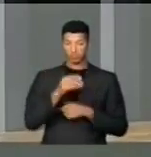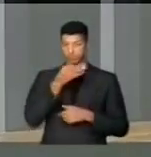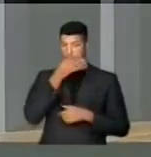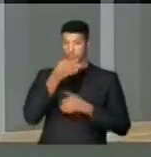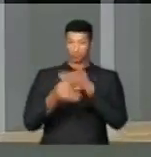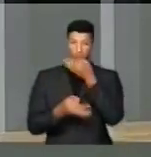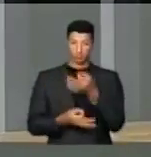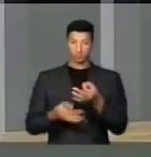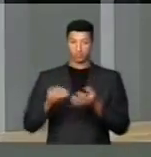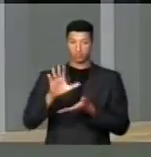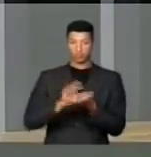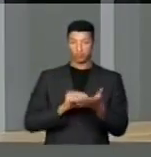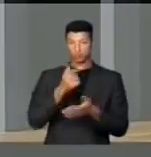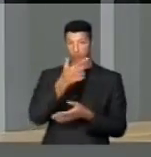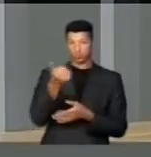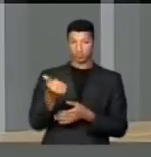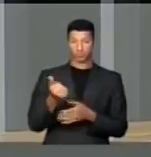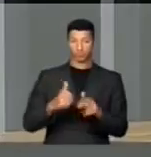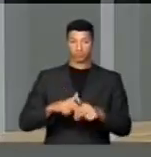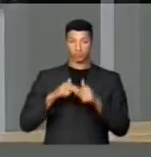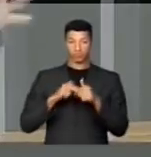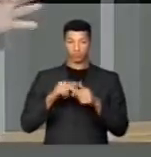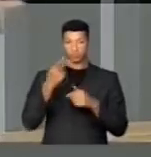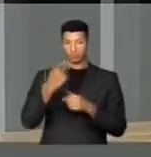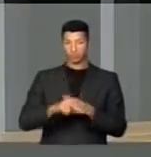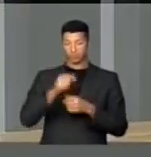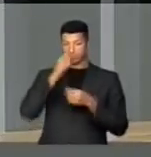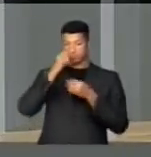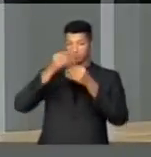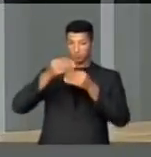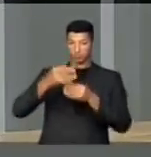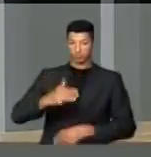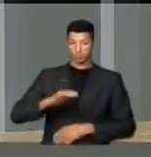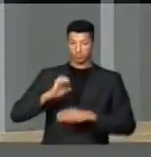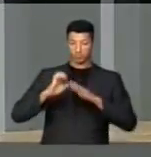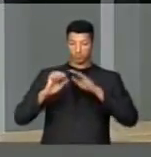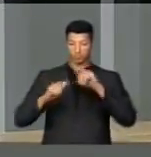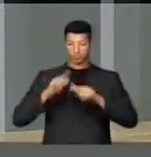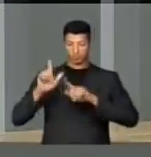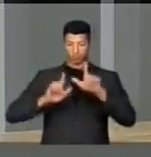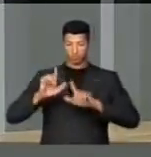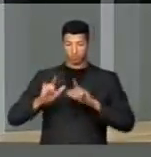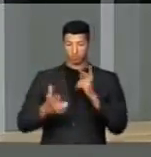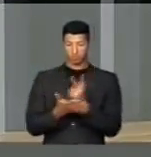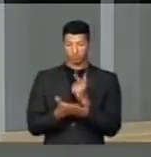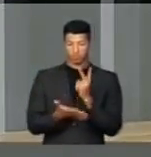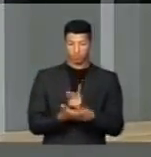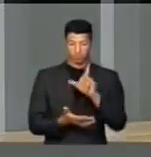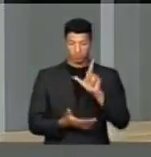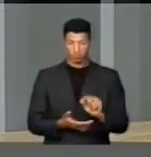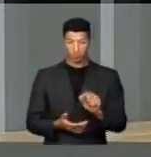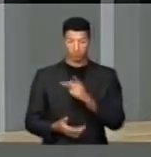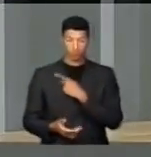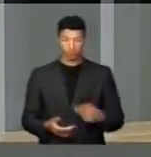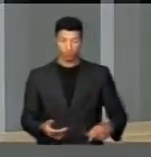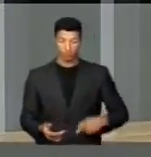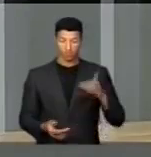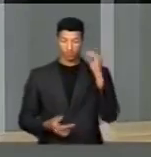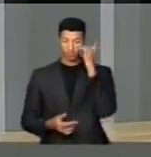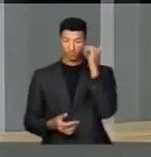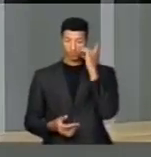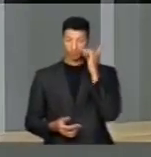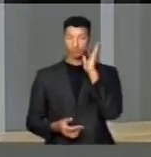posição na COP21, através do seu discurso na imprensa. Apesar de tudo isso, a presidente